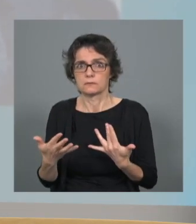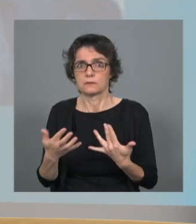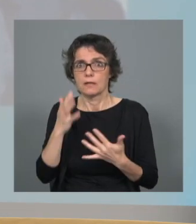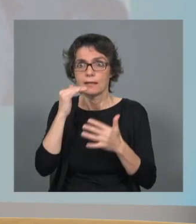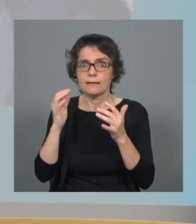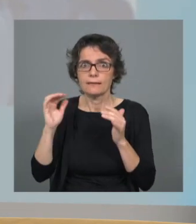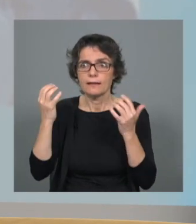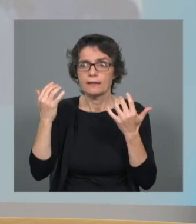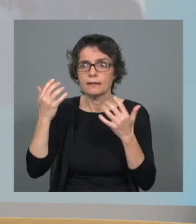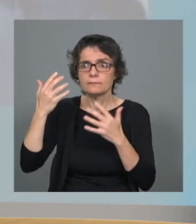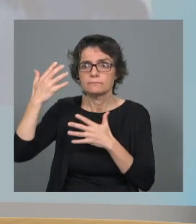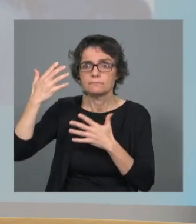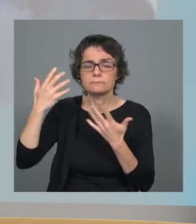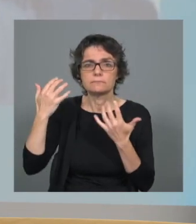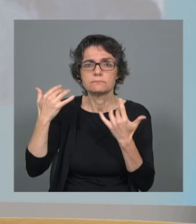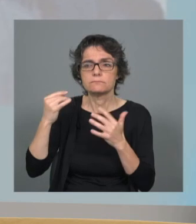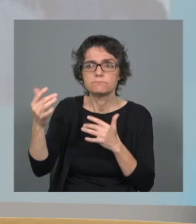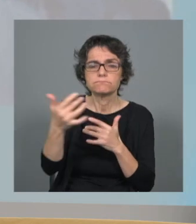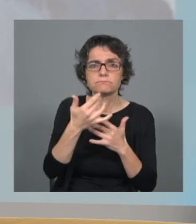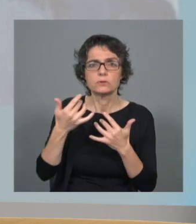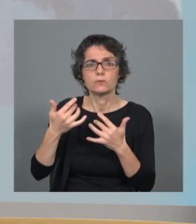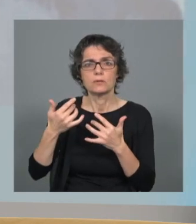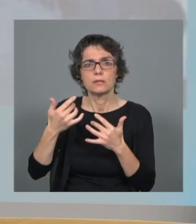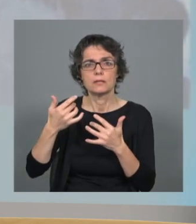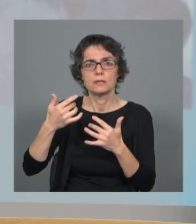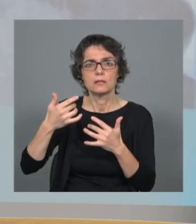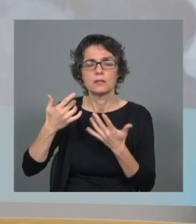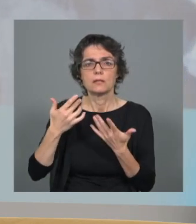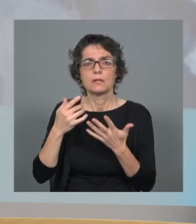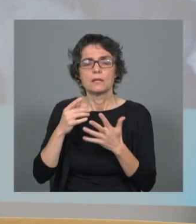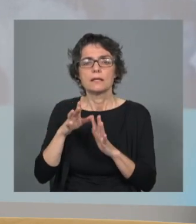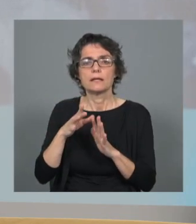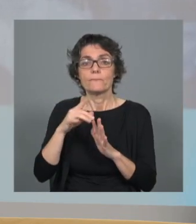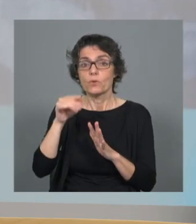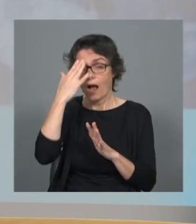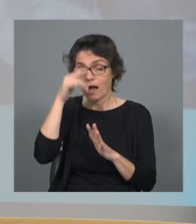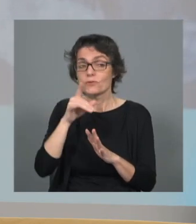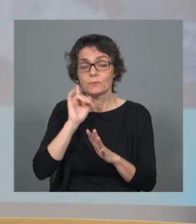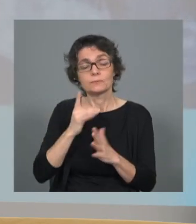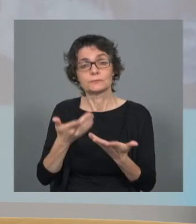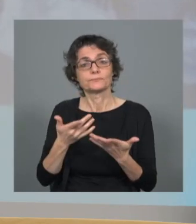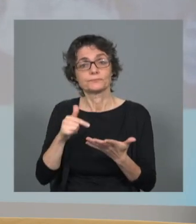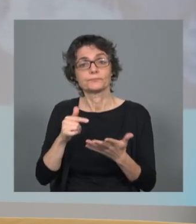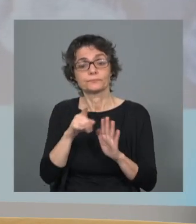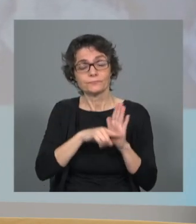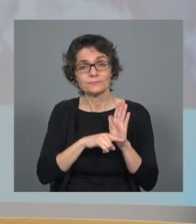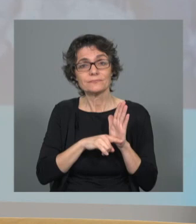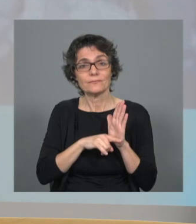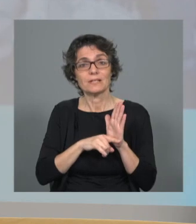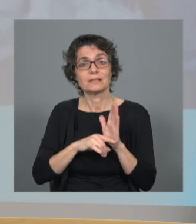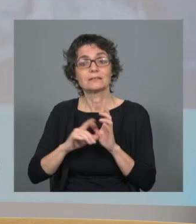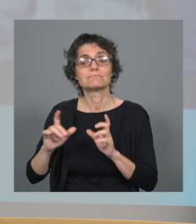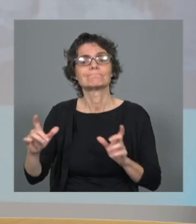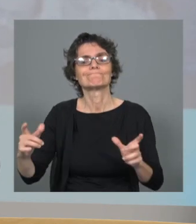retrato. E eu acho que o que nós precisávamos neste momento em Lisboa e Val do Tejo é já de medidas de